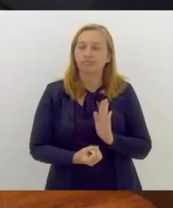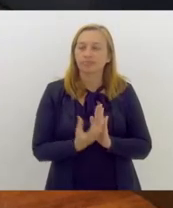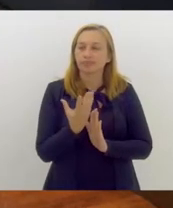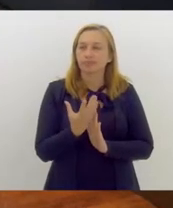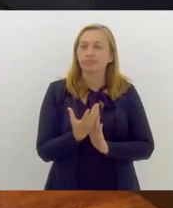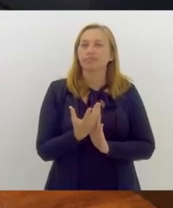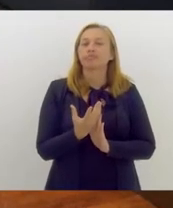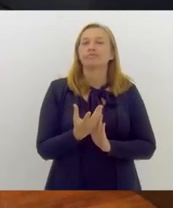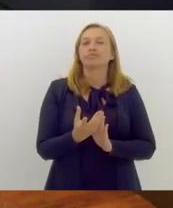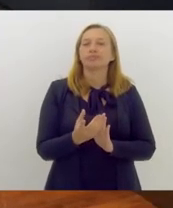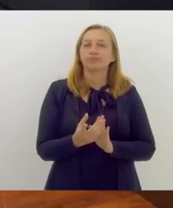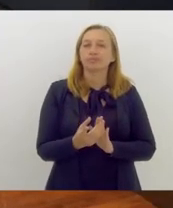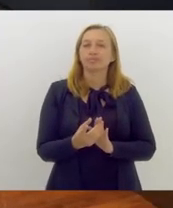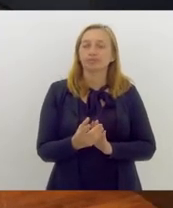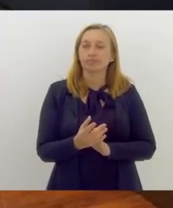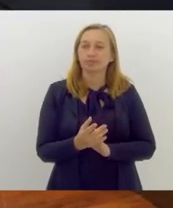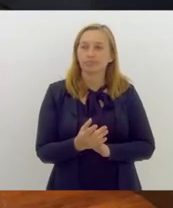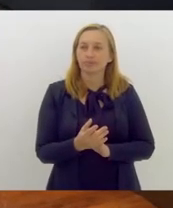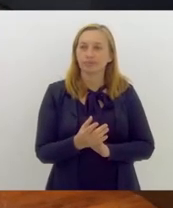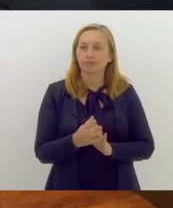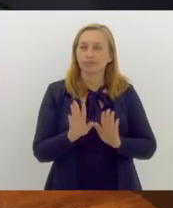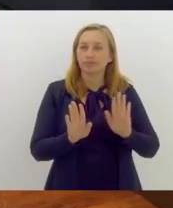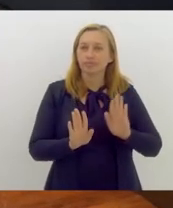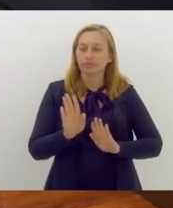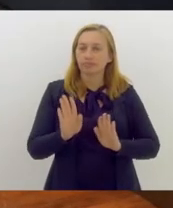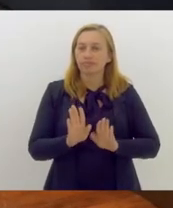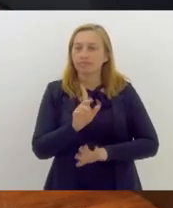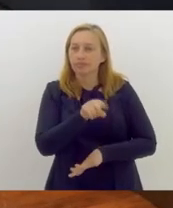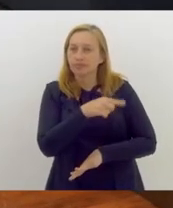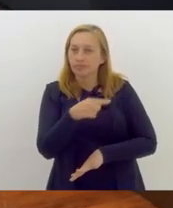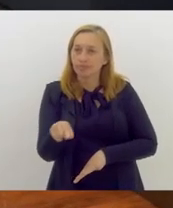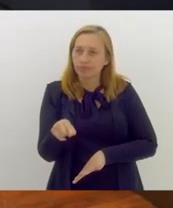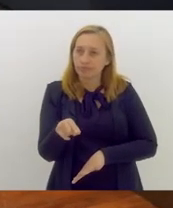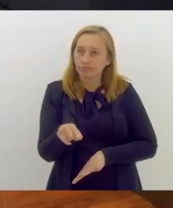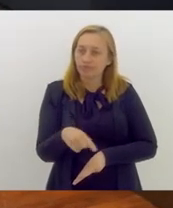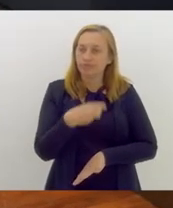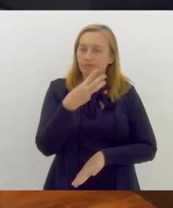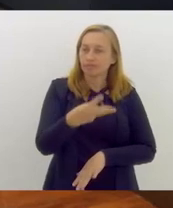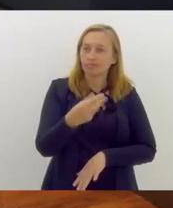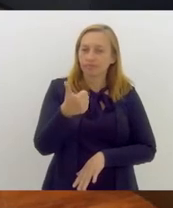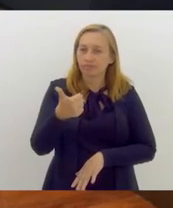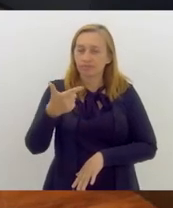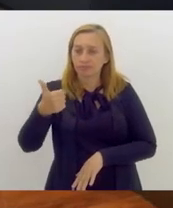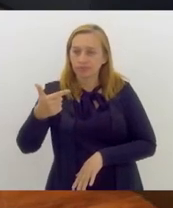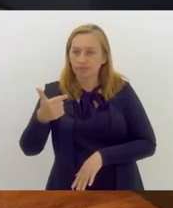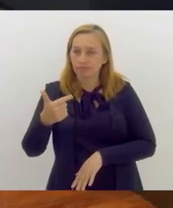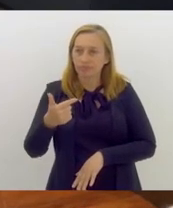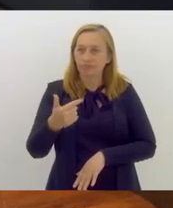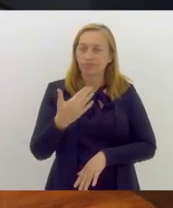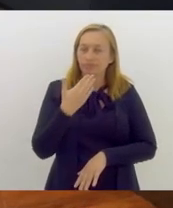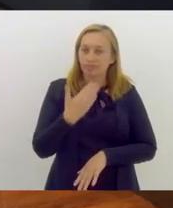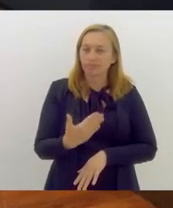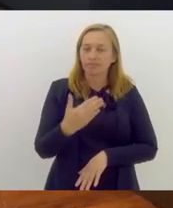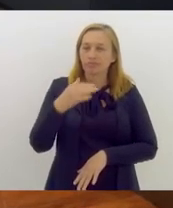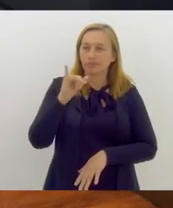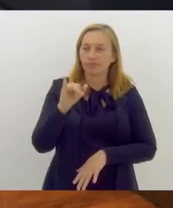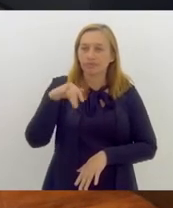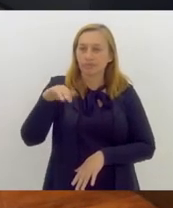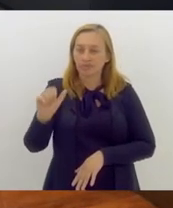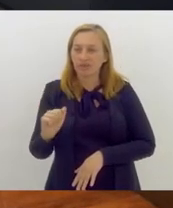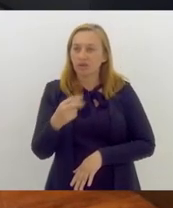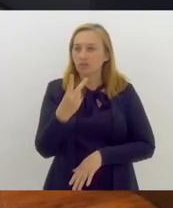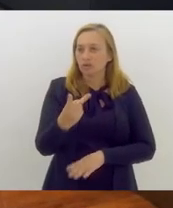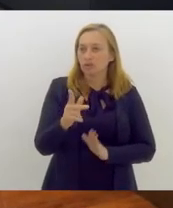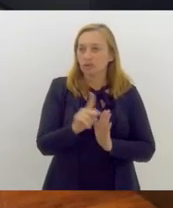que cancela os reféns da licença ambiental 312 concedida pelo ineia os dois